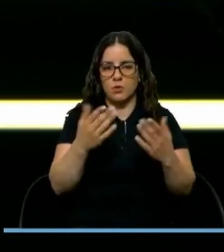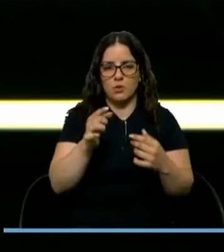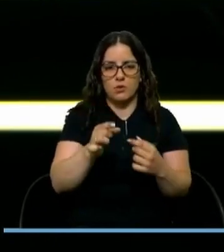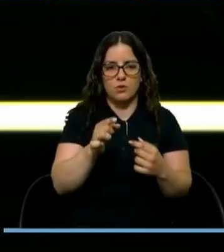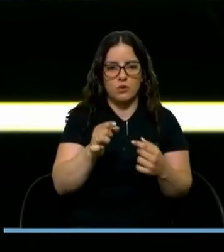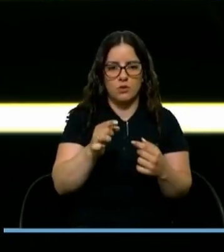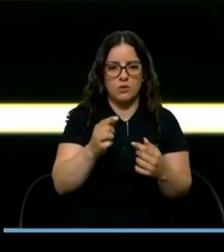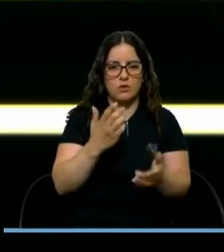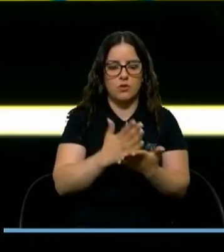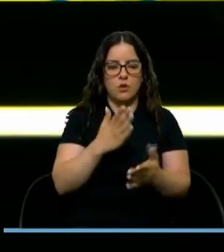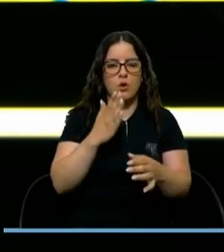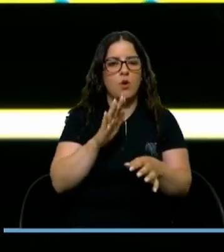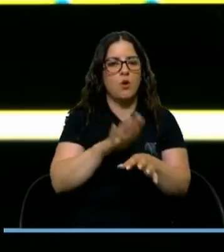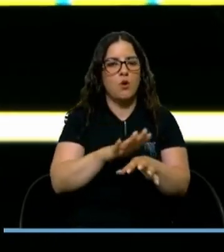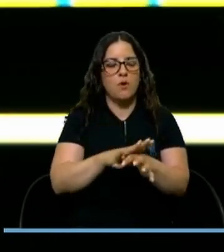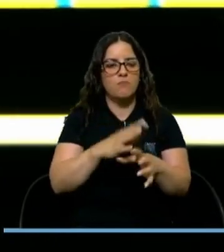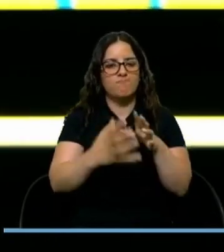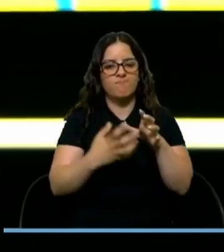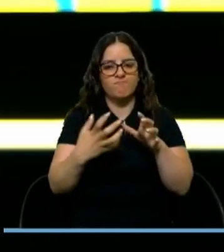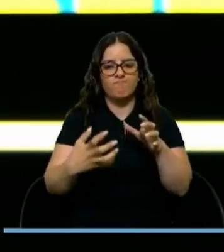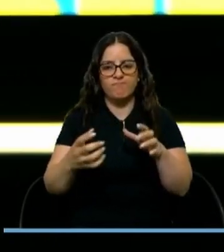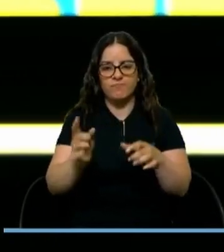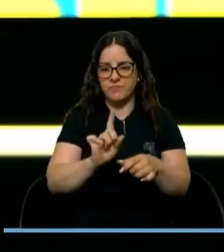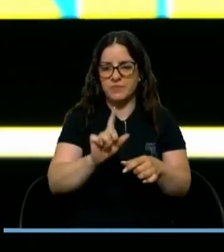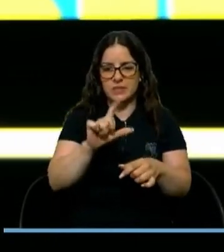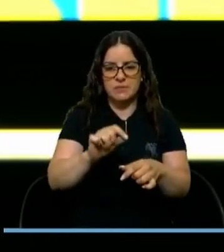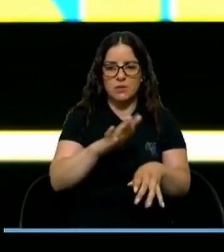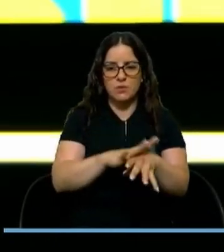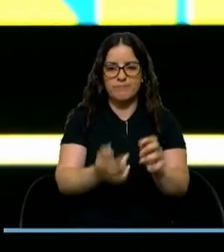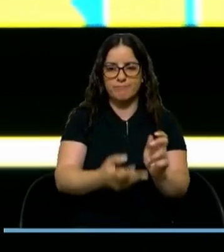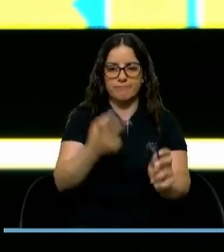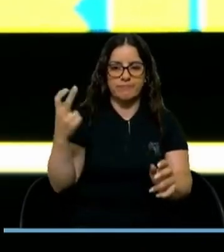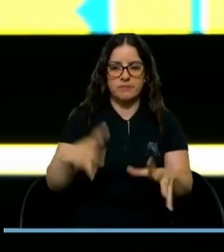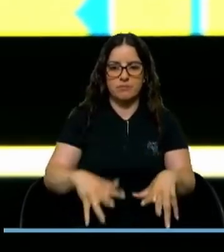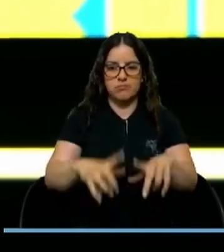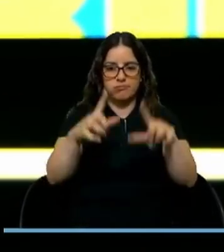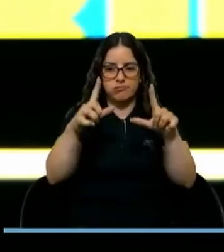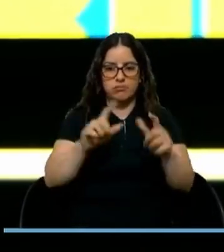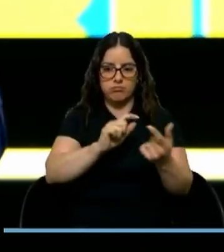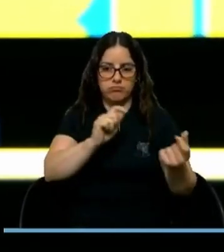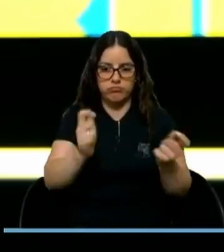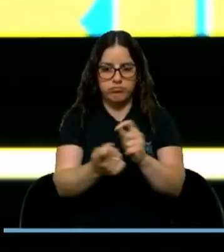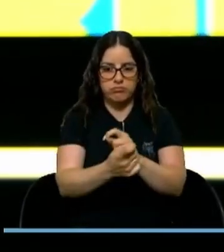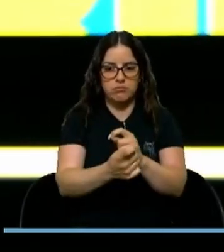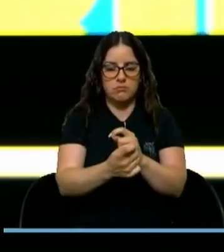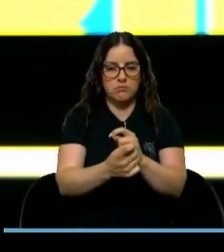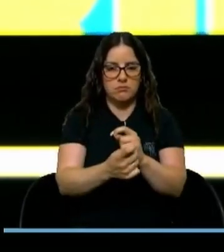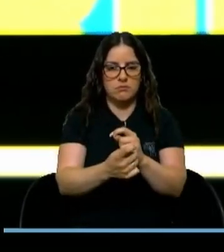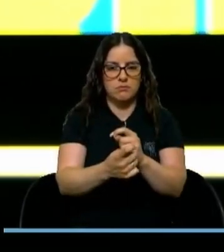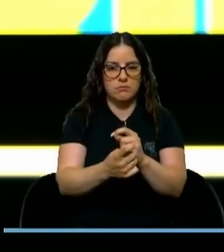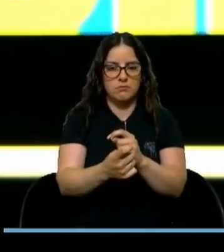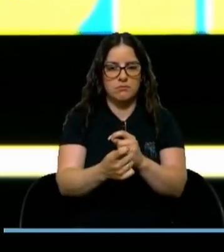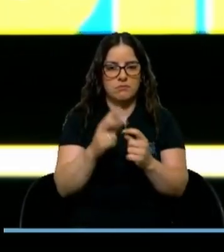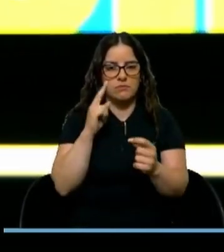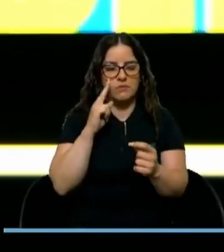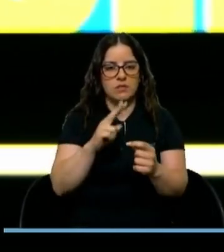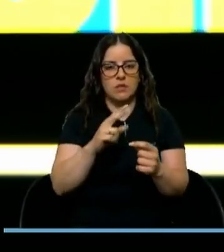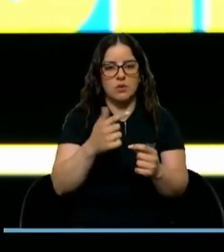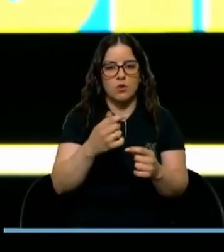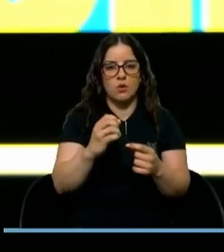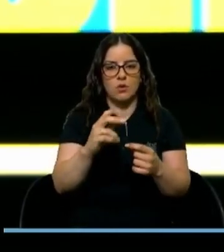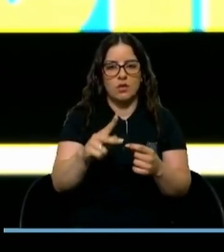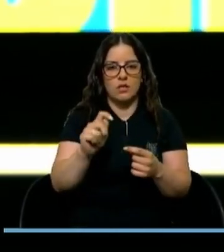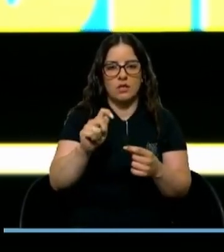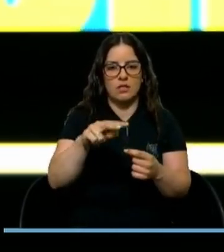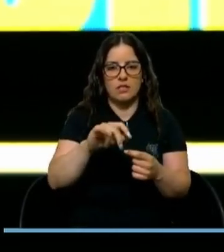pela sua complexidade, mas também pela sua rapidez em evolução, mutação. Olhamos para a tokenização da